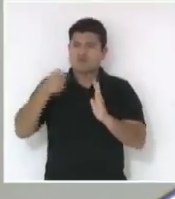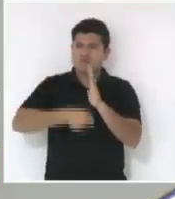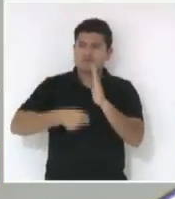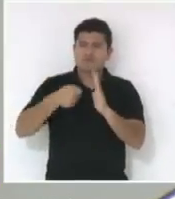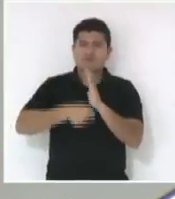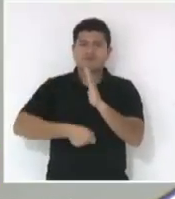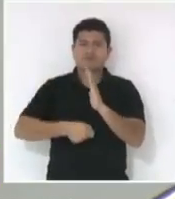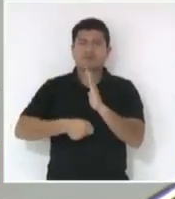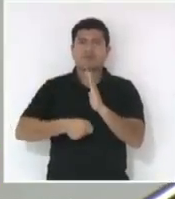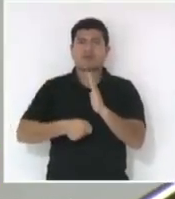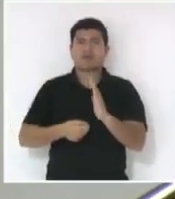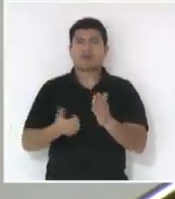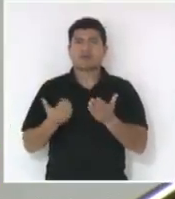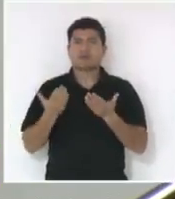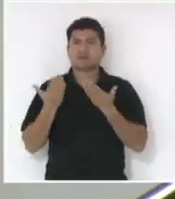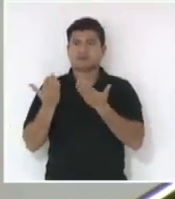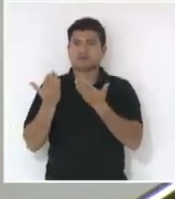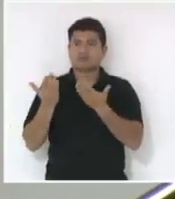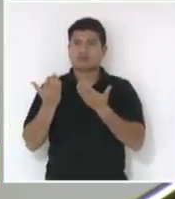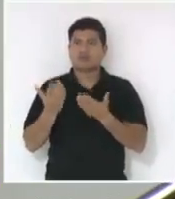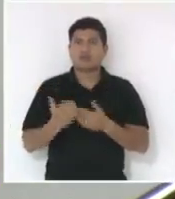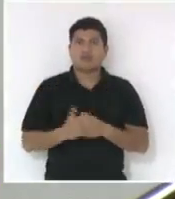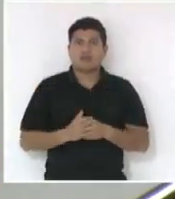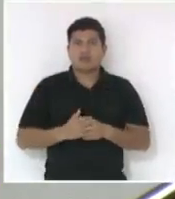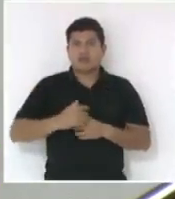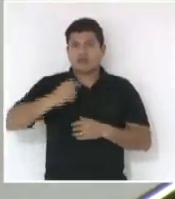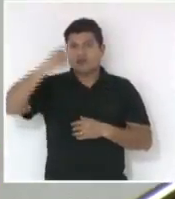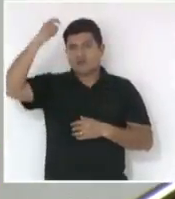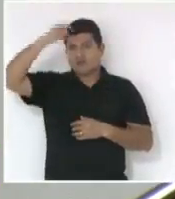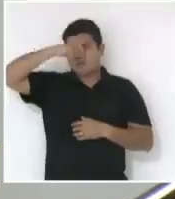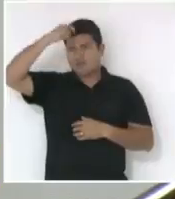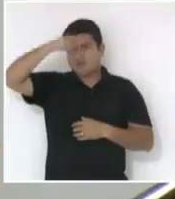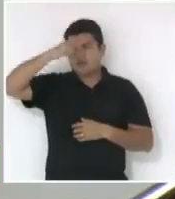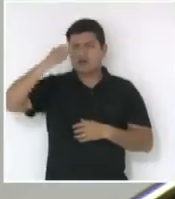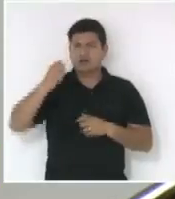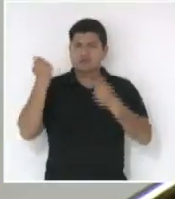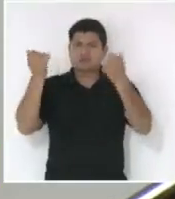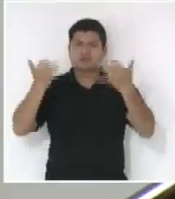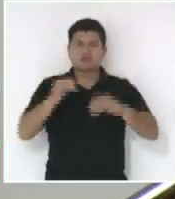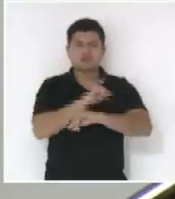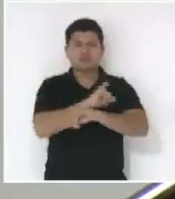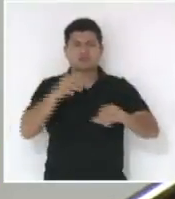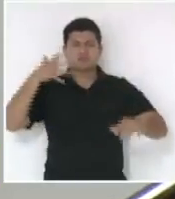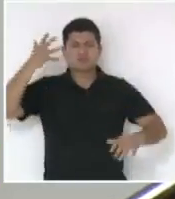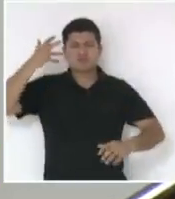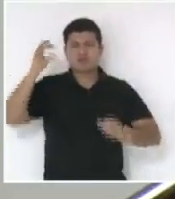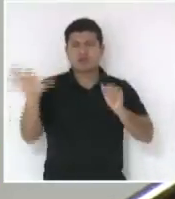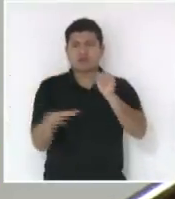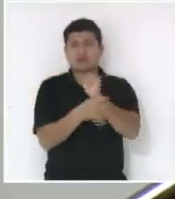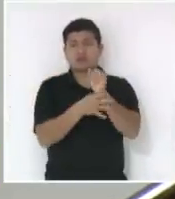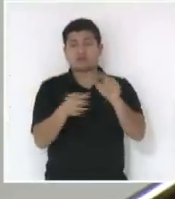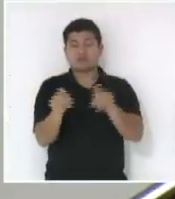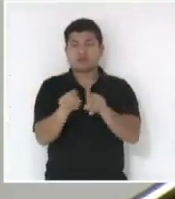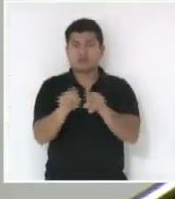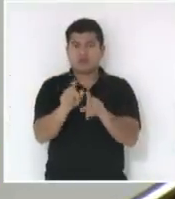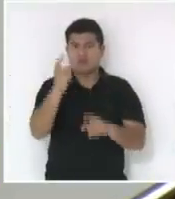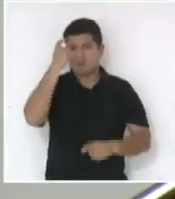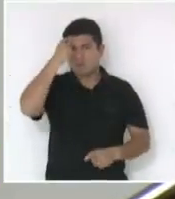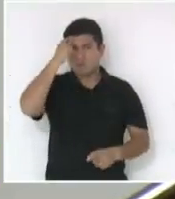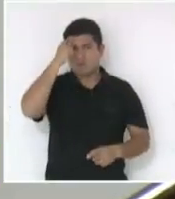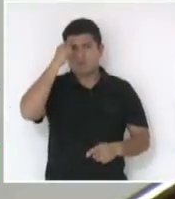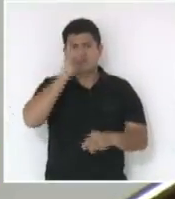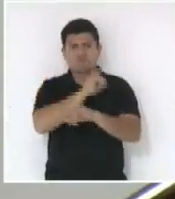O deputado Maurício Kudelak fez aqui um belo pronunciamento sobre segurança. Aqui o Comim fez